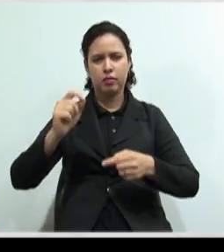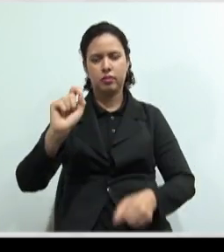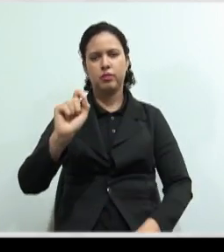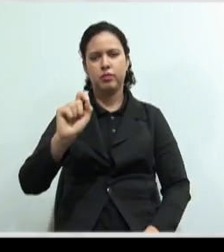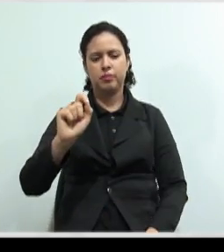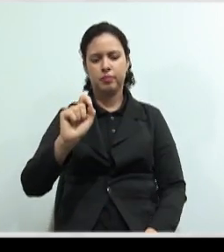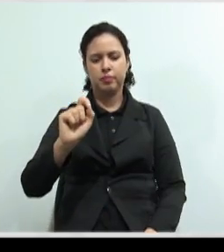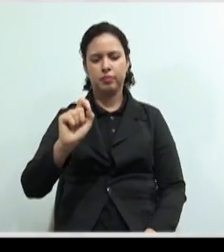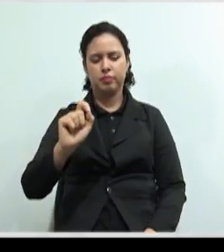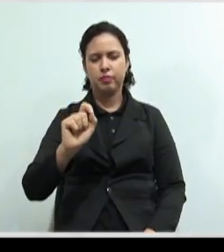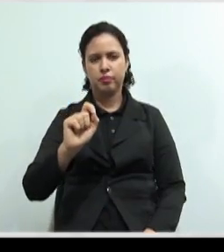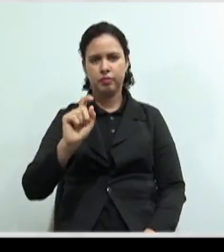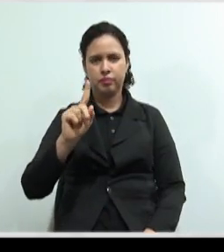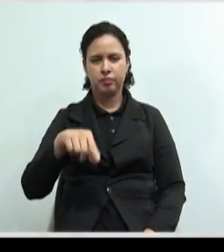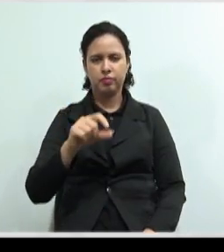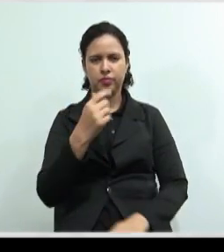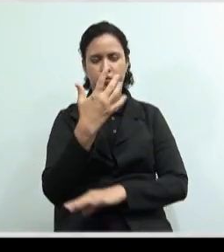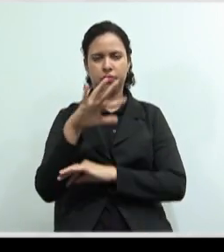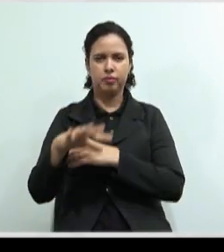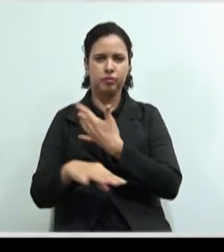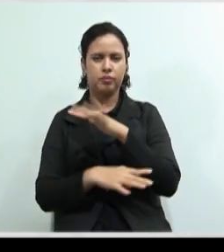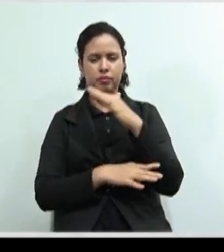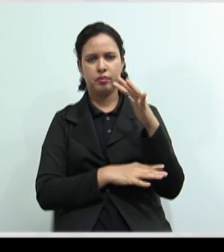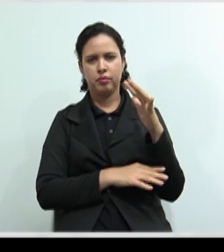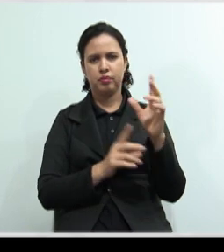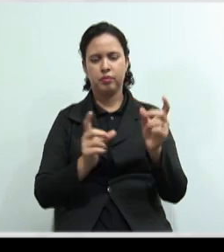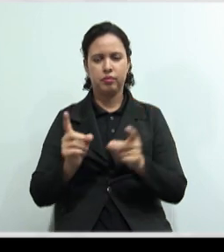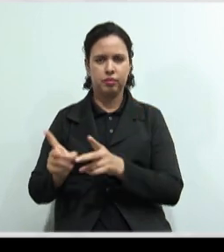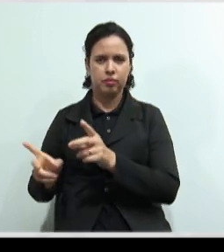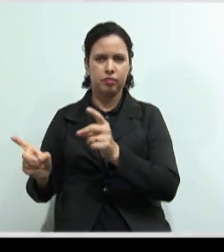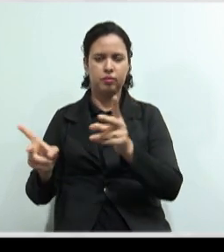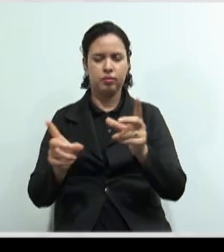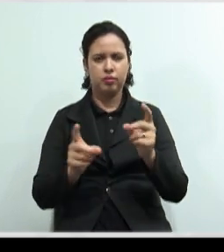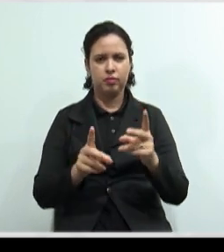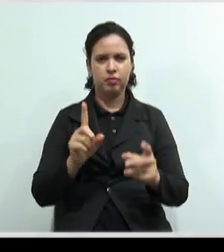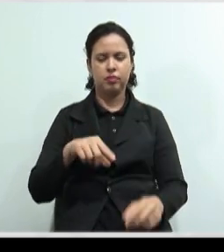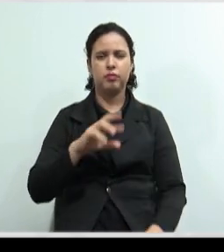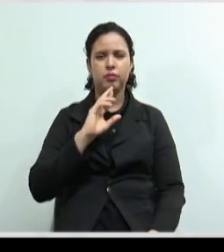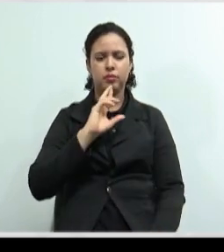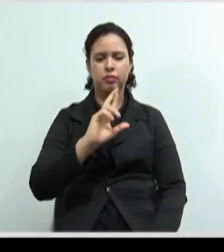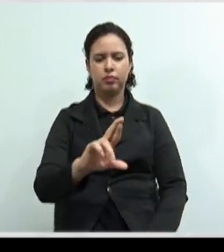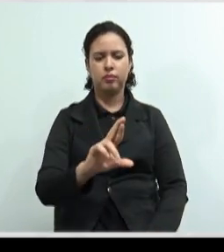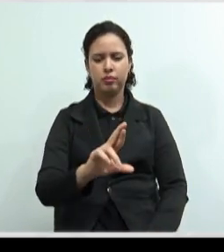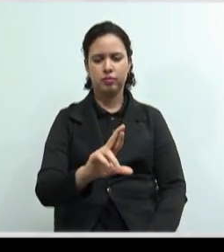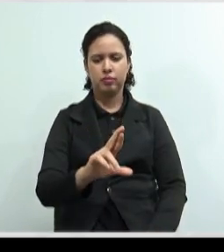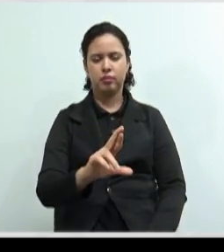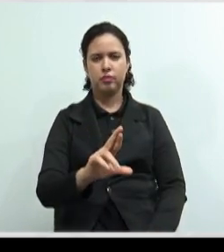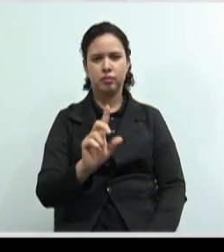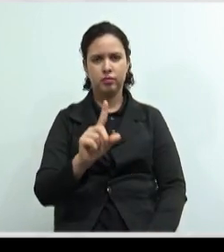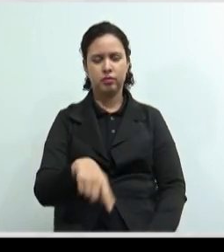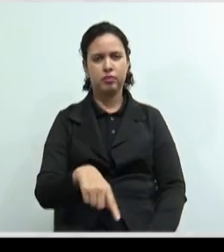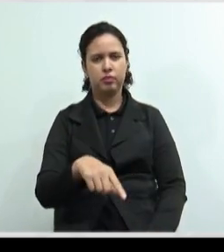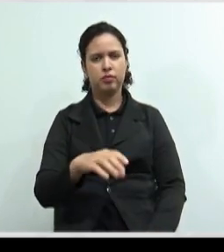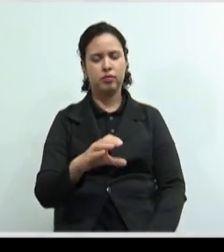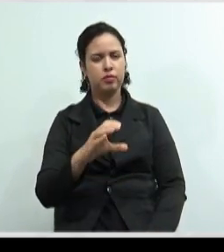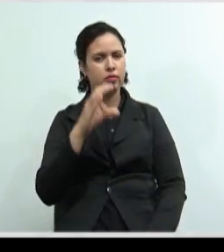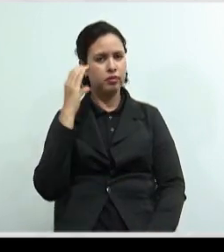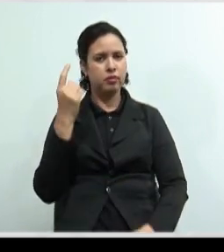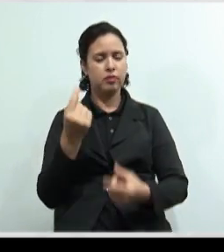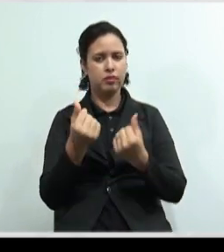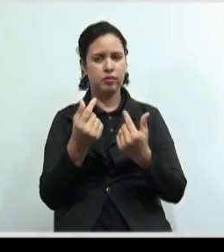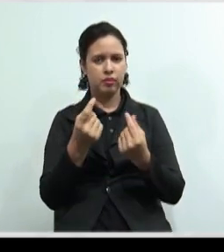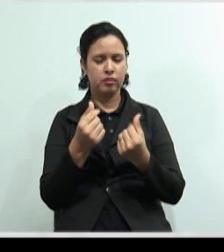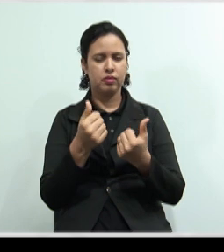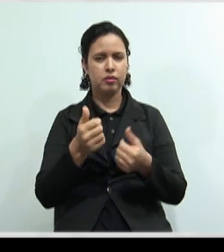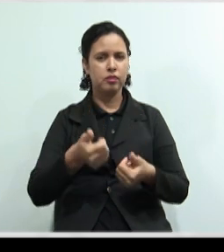questão ambiental através do comércio. A gente vê que essa é uma resposta bem capitalista para